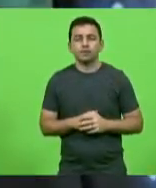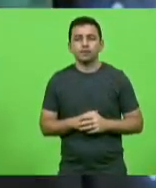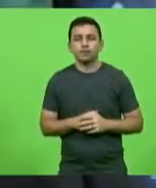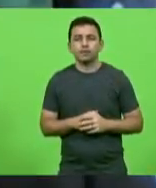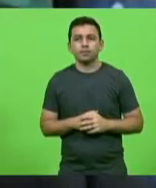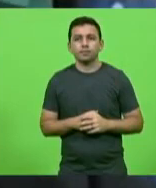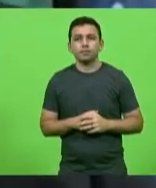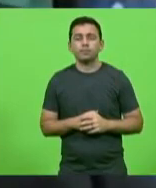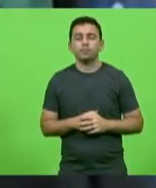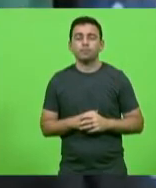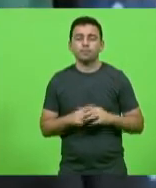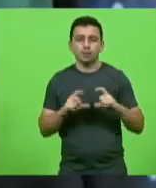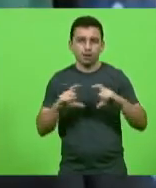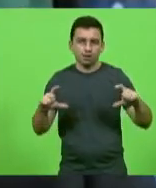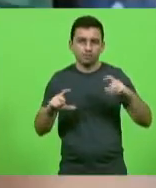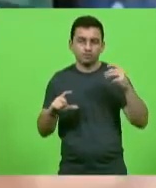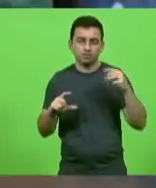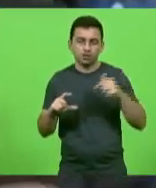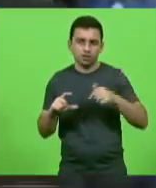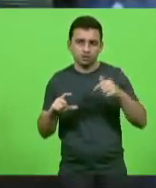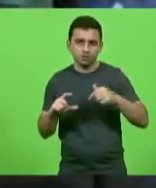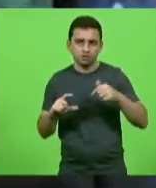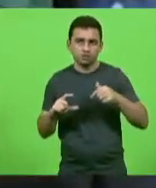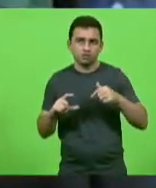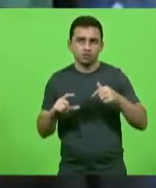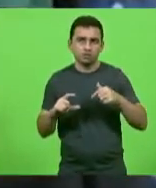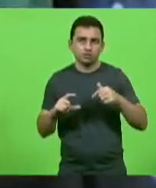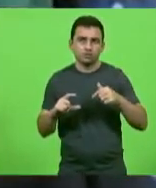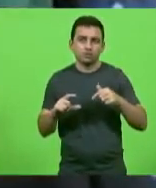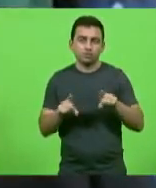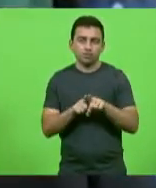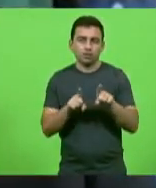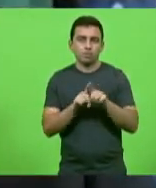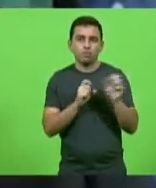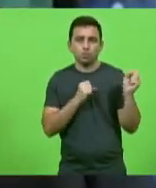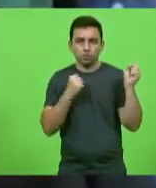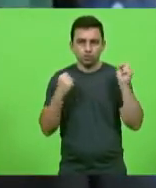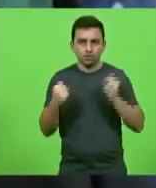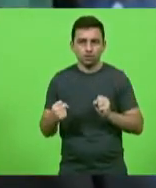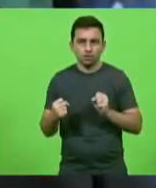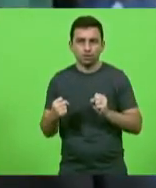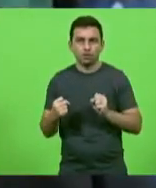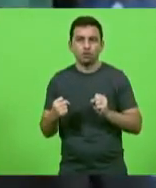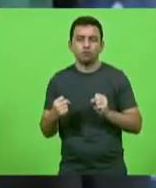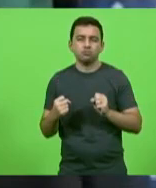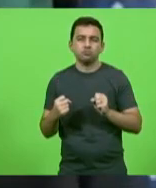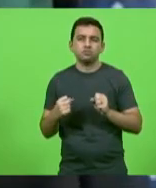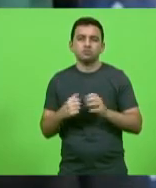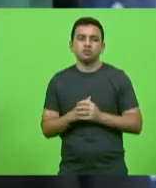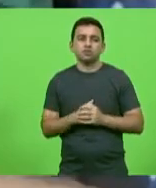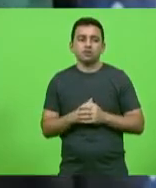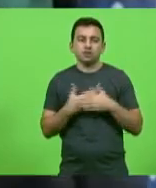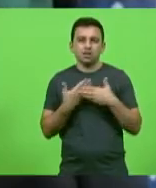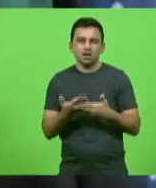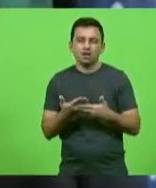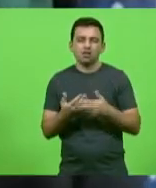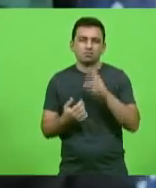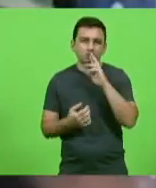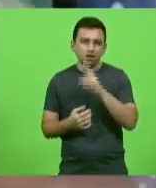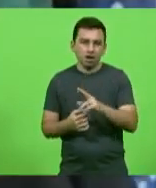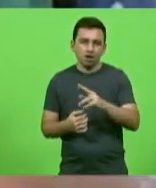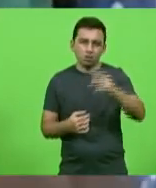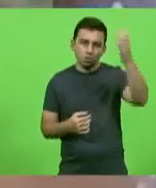gente parar Concept nesse exercício do Poder gerar só responder a pouco sim